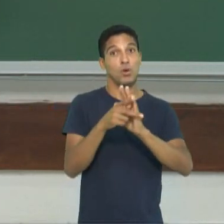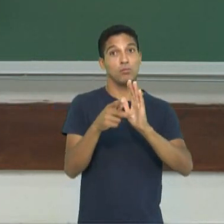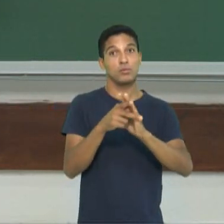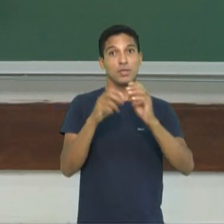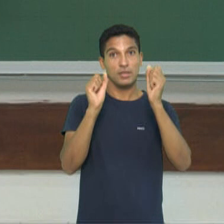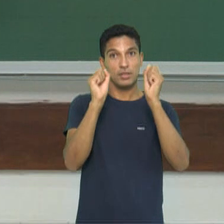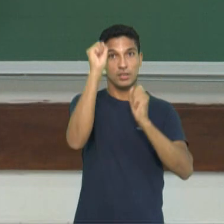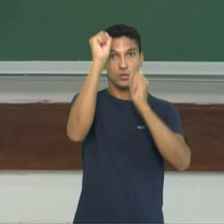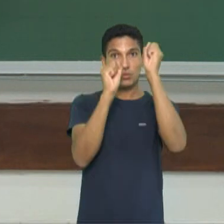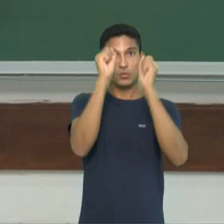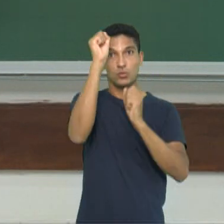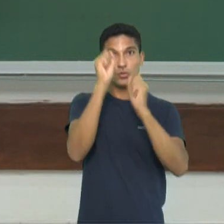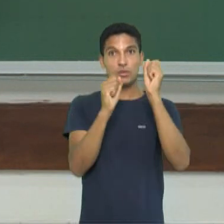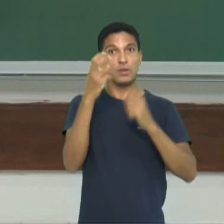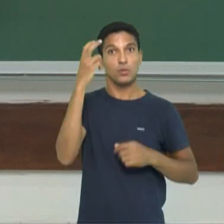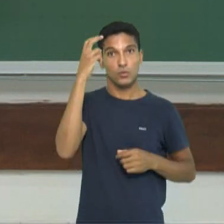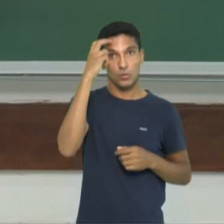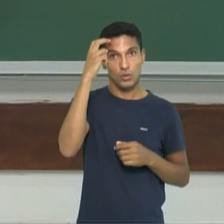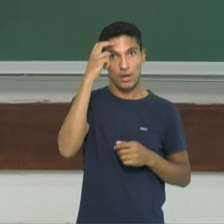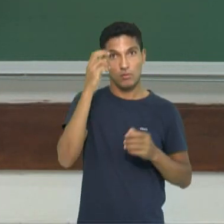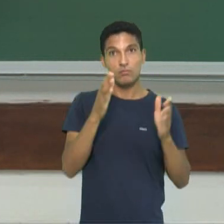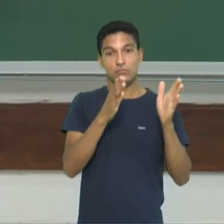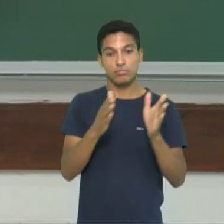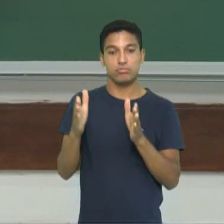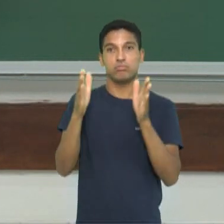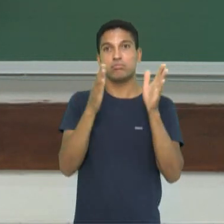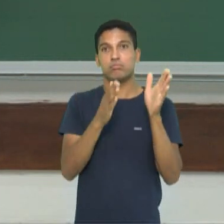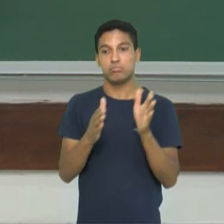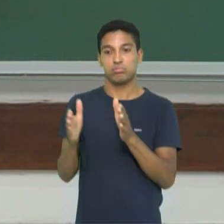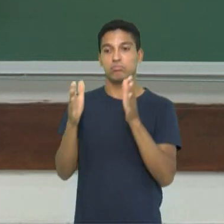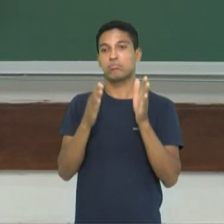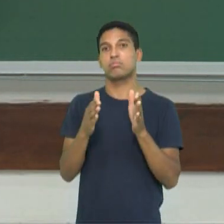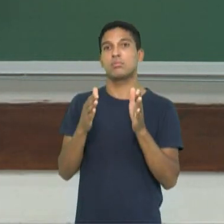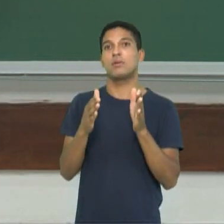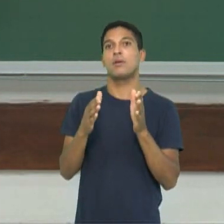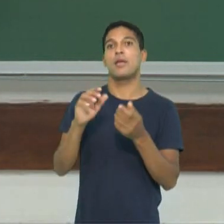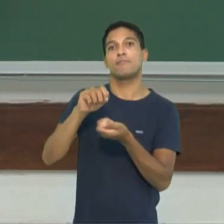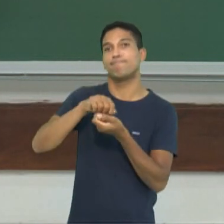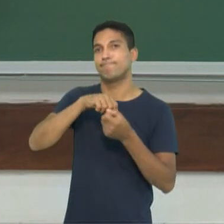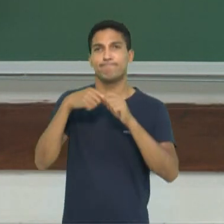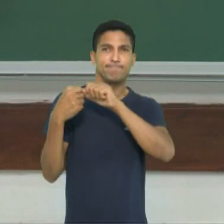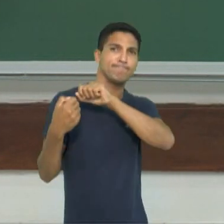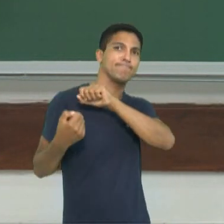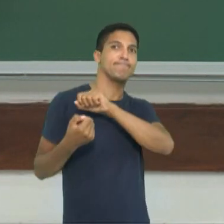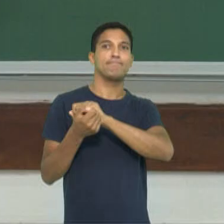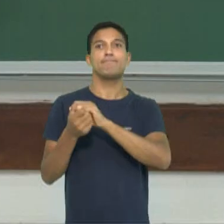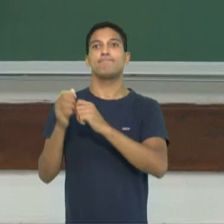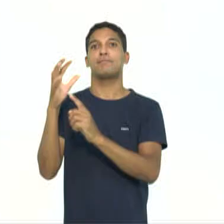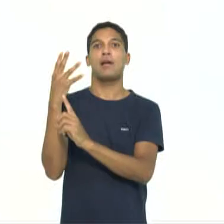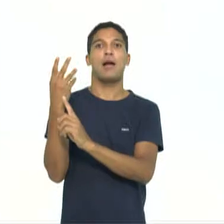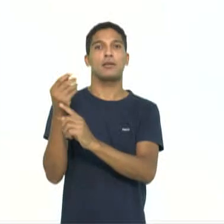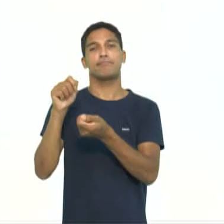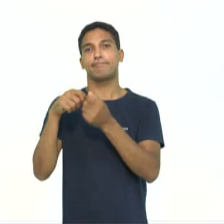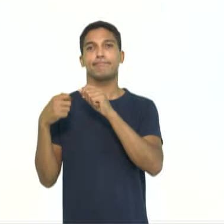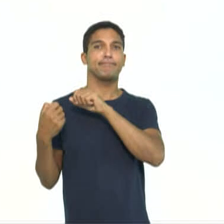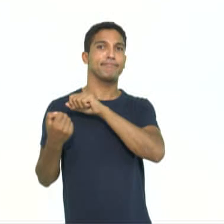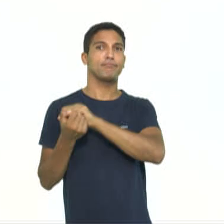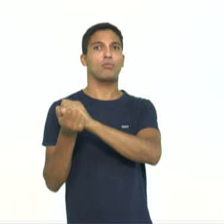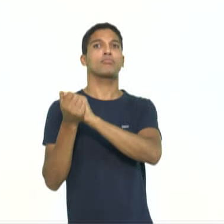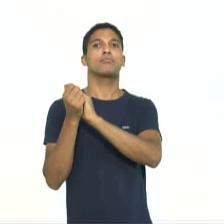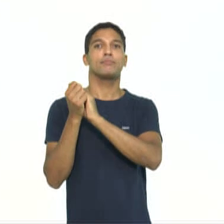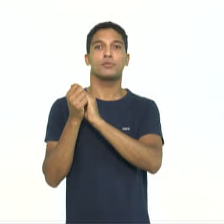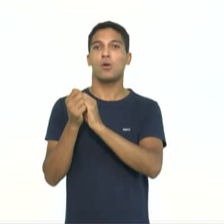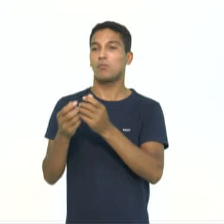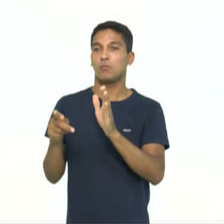arte que muitas vezes se vende e nem sempre é autêntica. Agora, algumas indicações culturais,